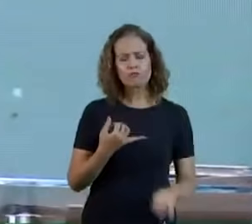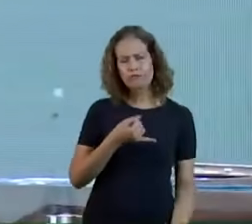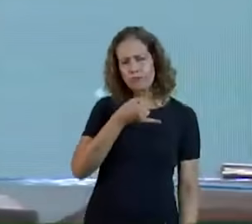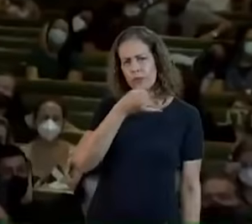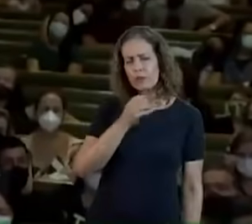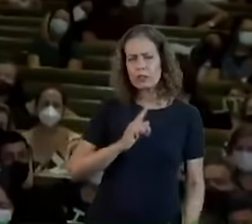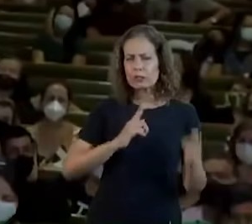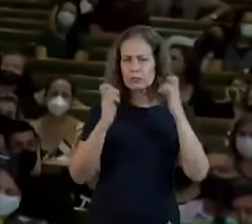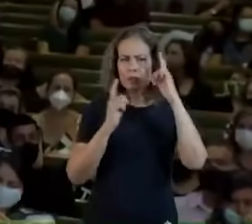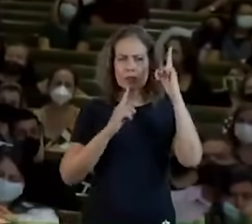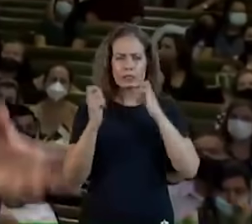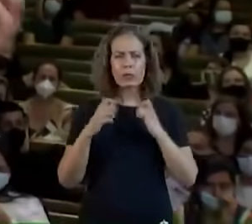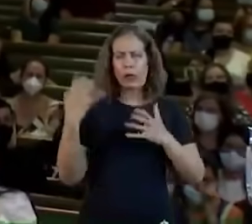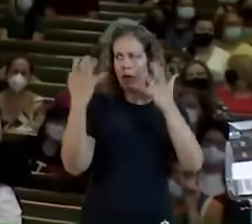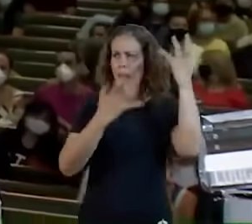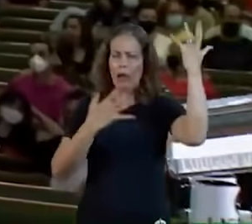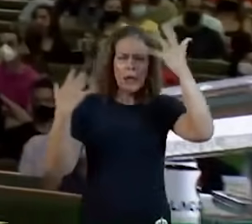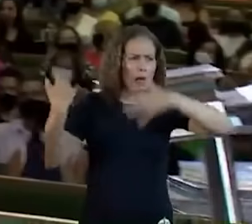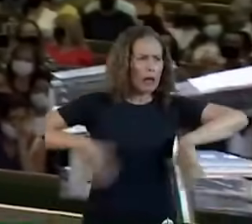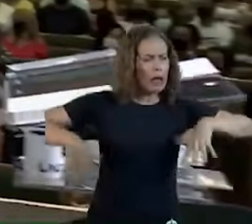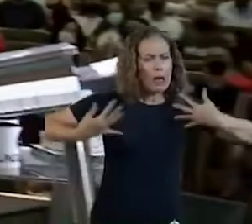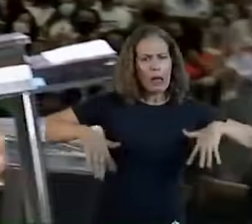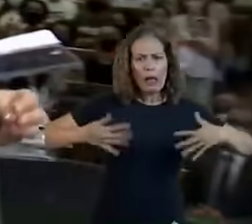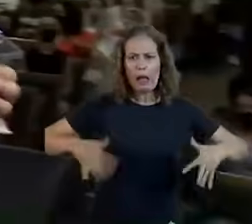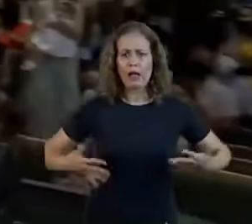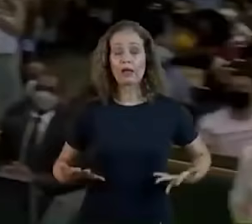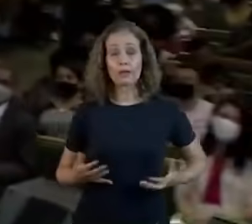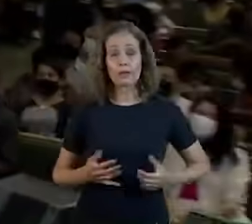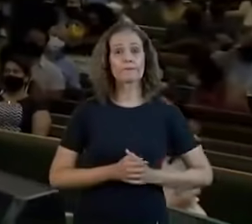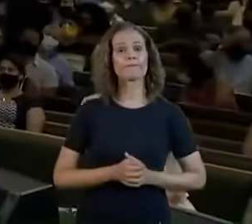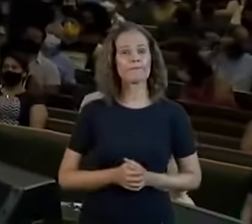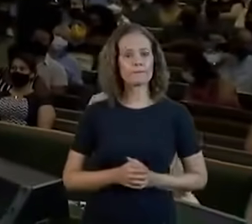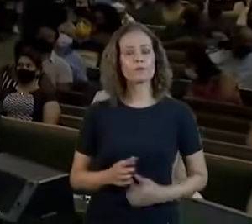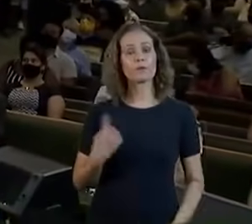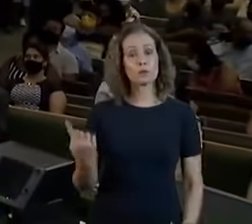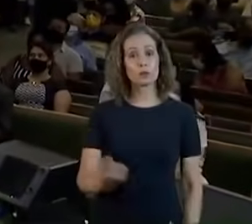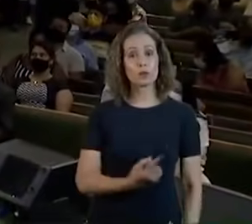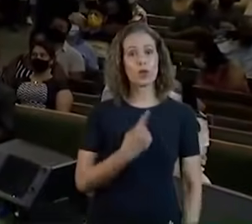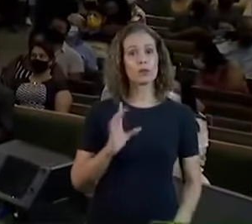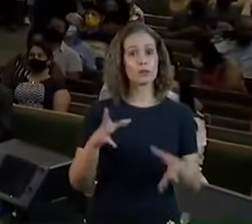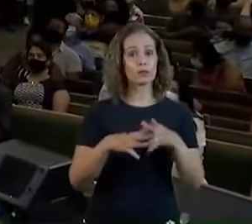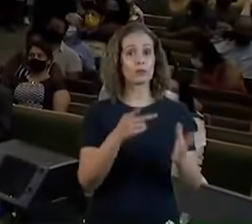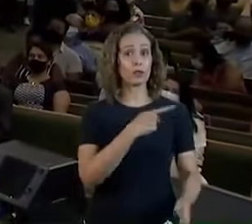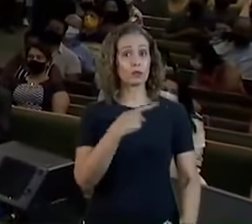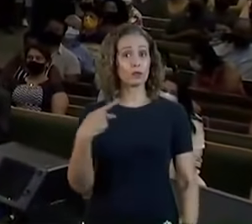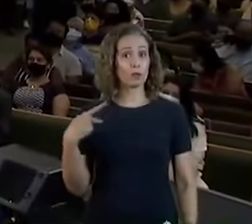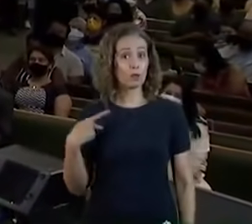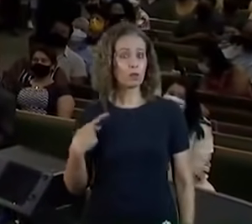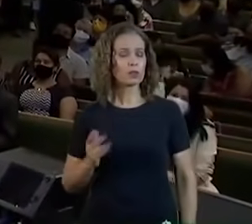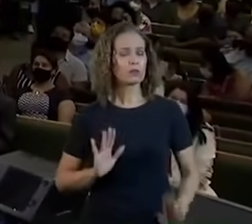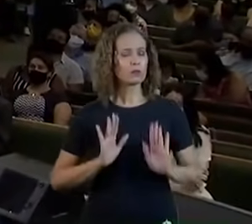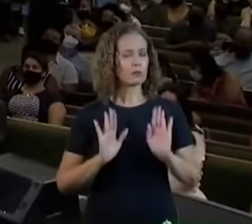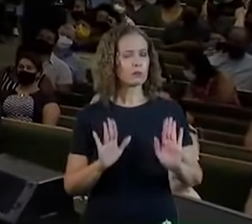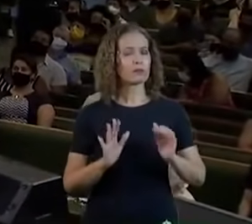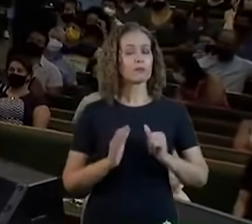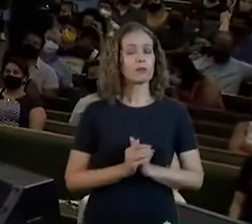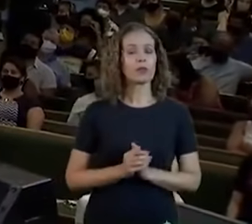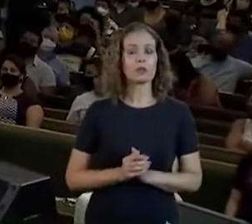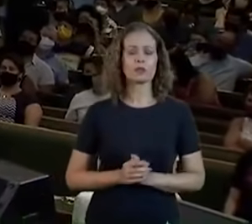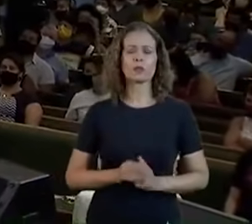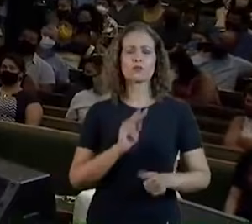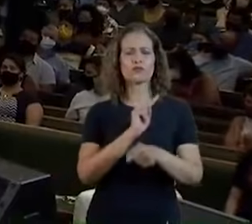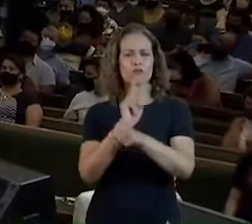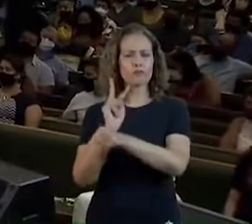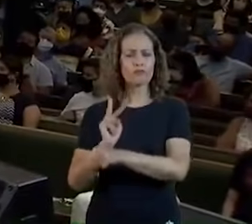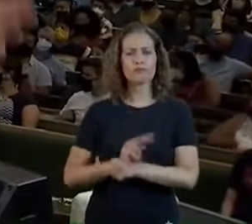tristes, estão desesperadas. Nunca! Gente, nós somos pastores, não é desde hoje, não. Nós olhamos, cuidamos